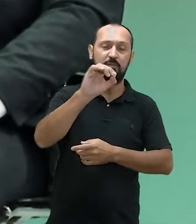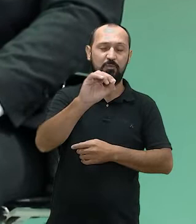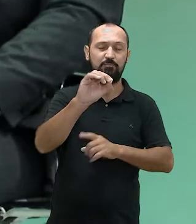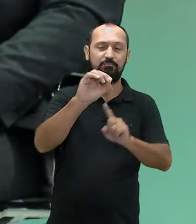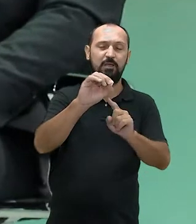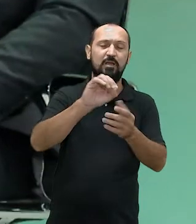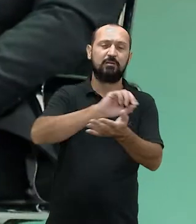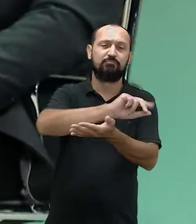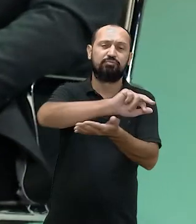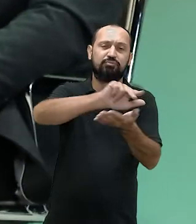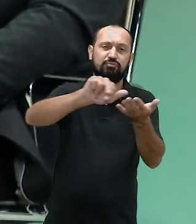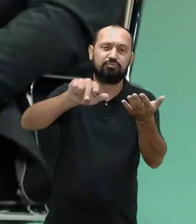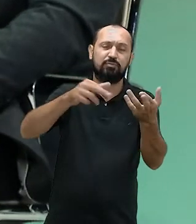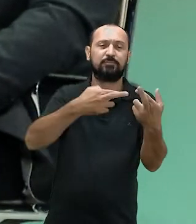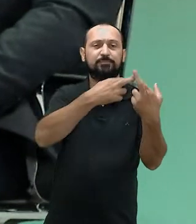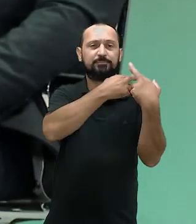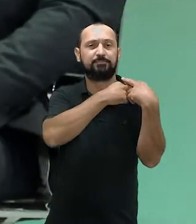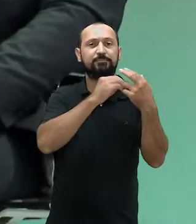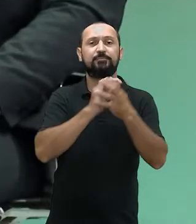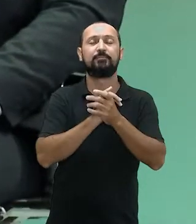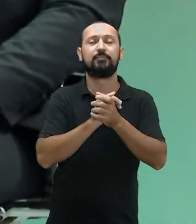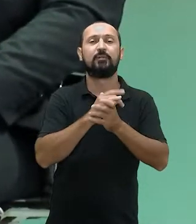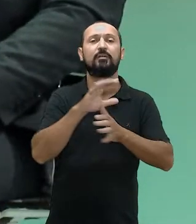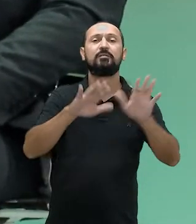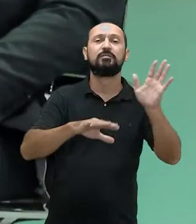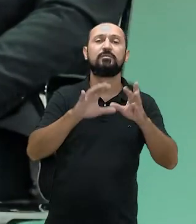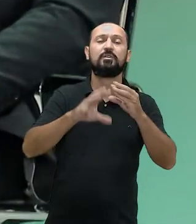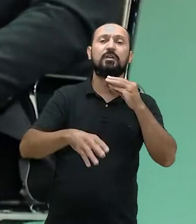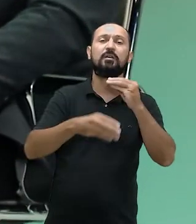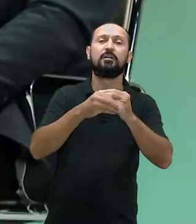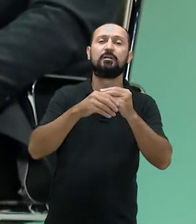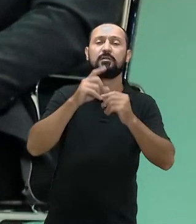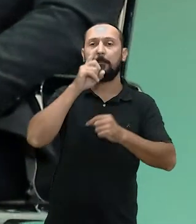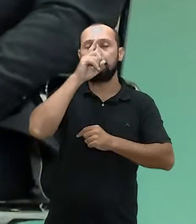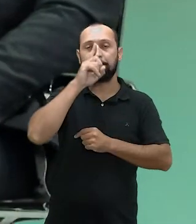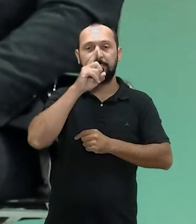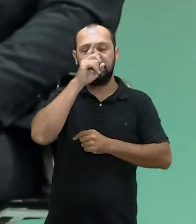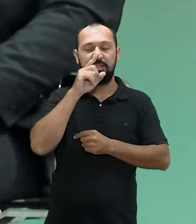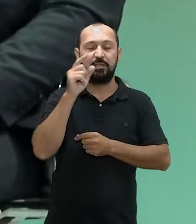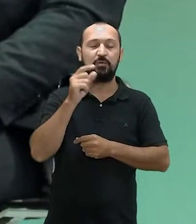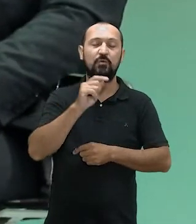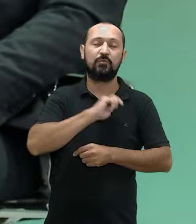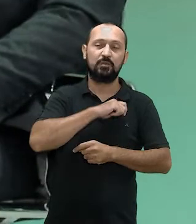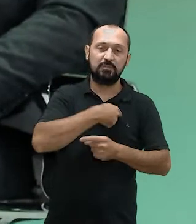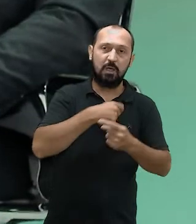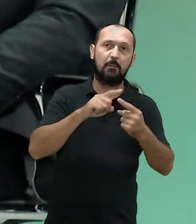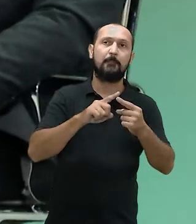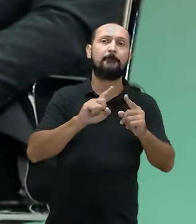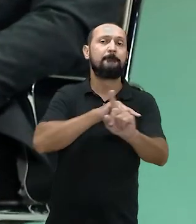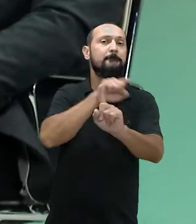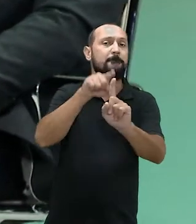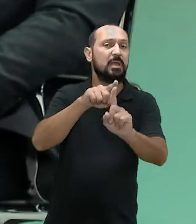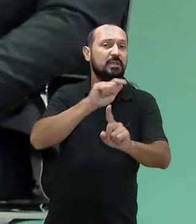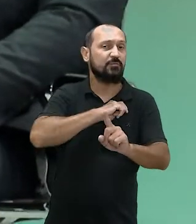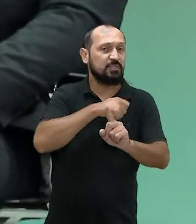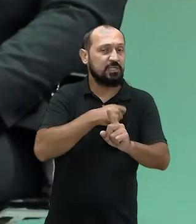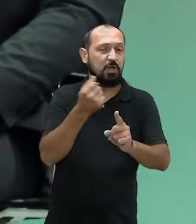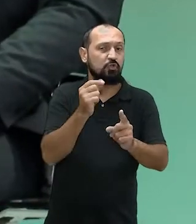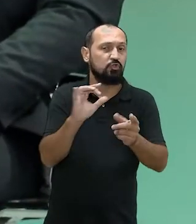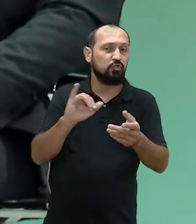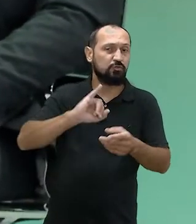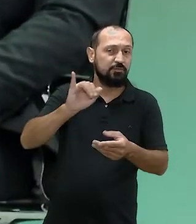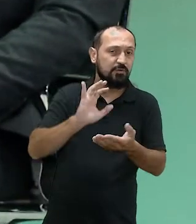tem diversas outras funções. Ela trata desde anexos de riscos fiscais, de metas fiscais, ela